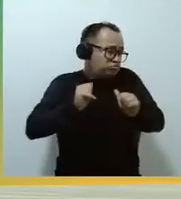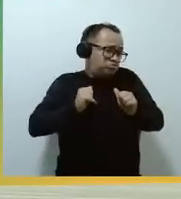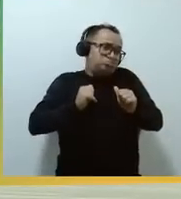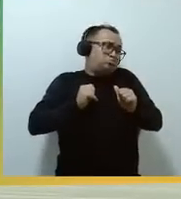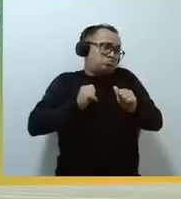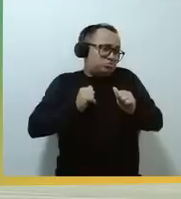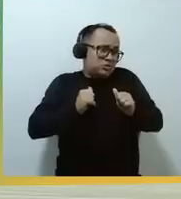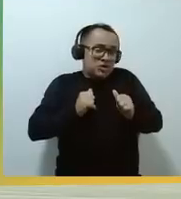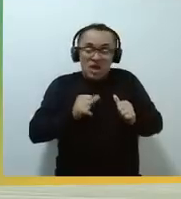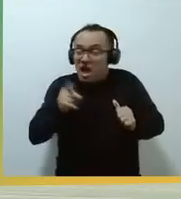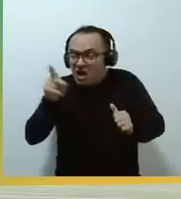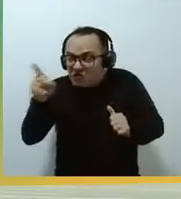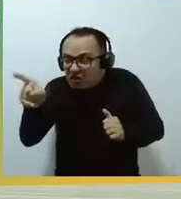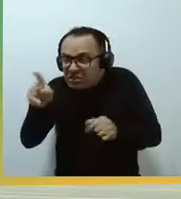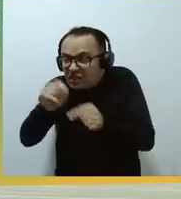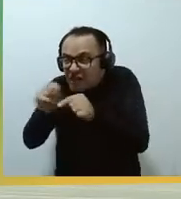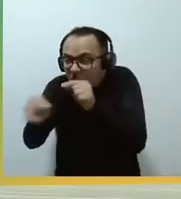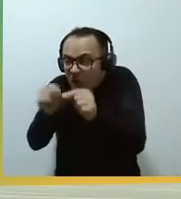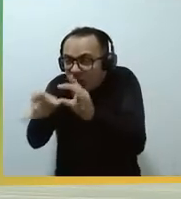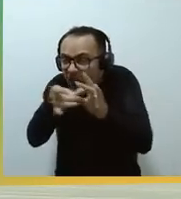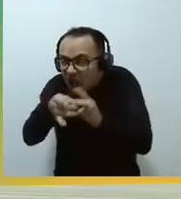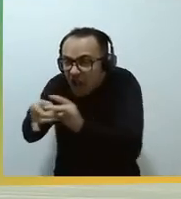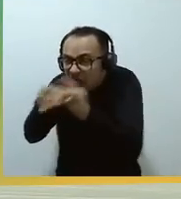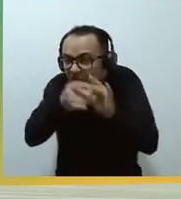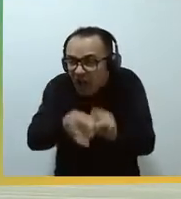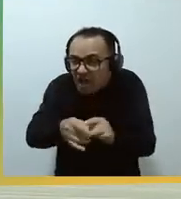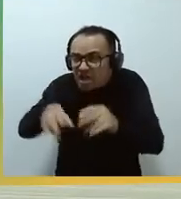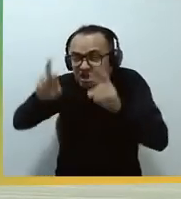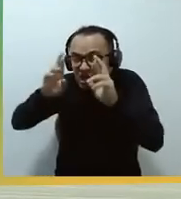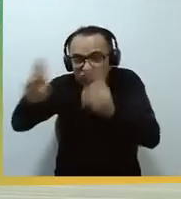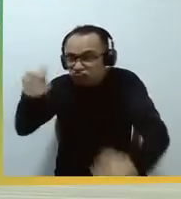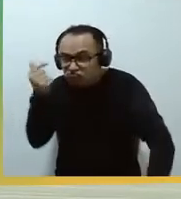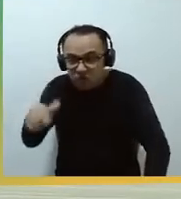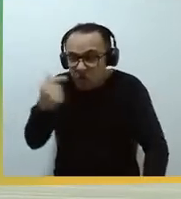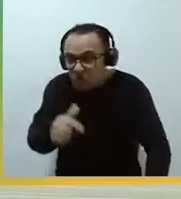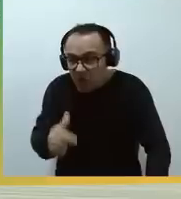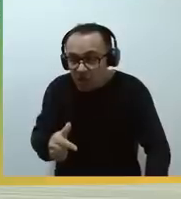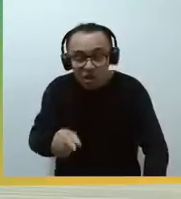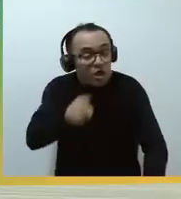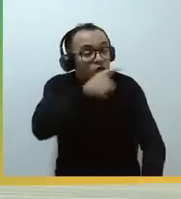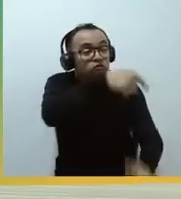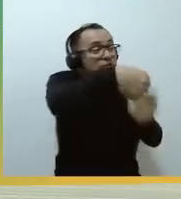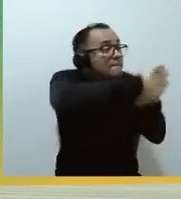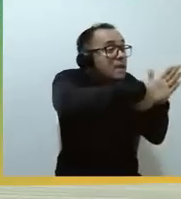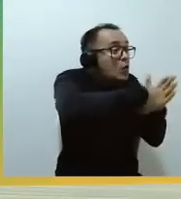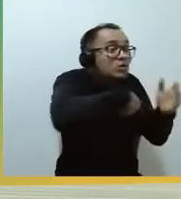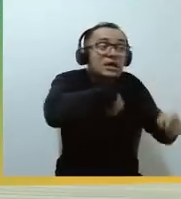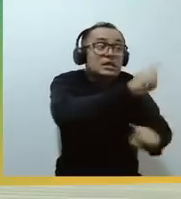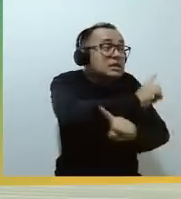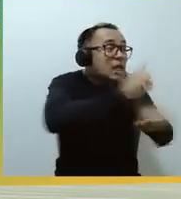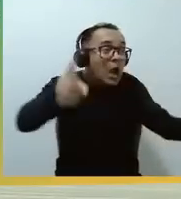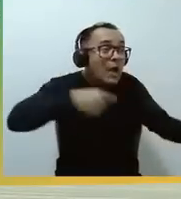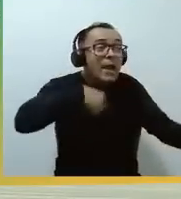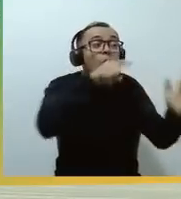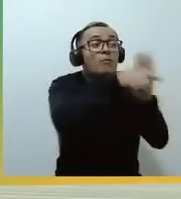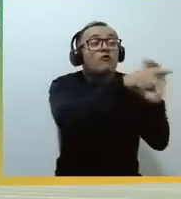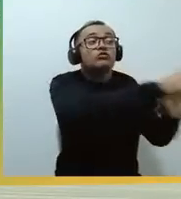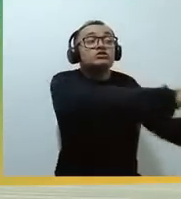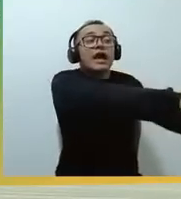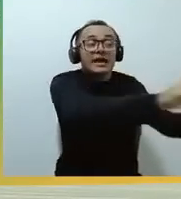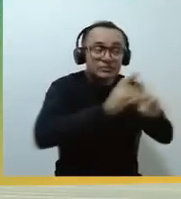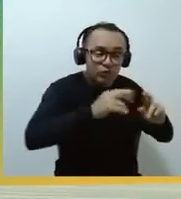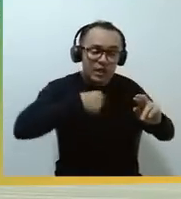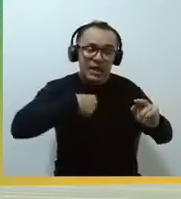ilação inadequada, tá, indevida, irresponsável. O senhor não faz perguntas aqui, o senhor responde perguntas. Eu aqui sou o relator. Se